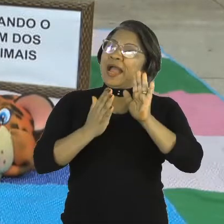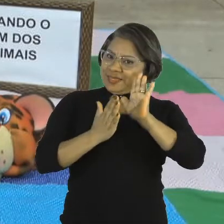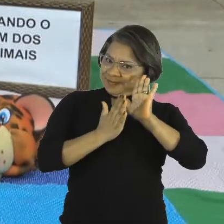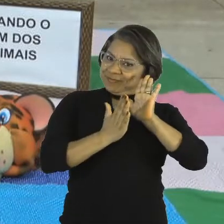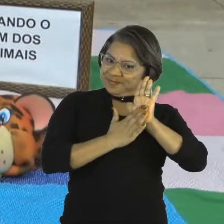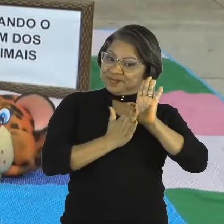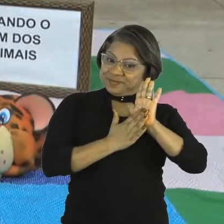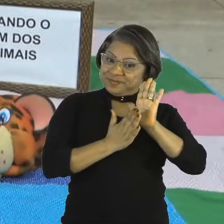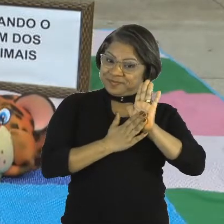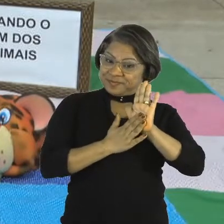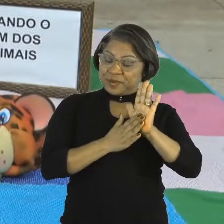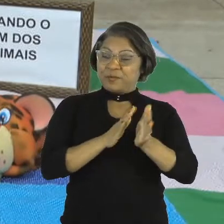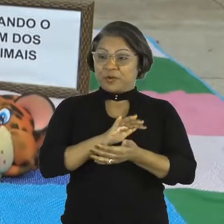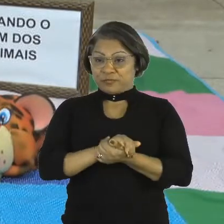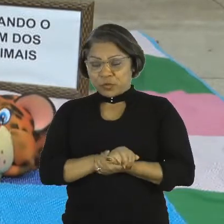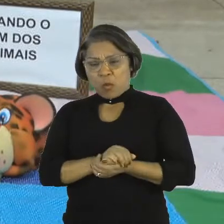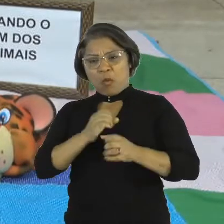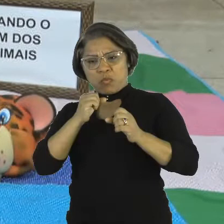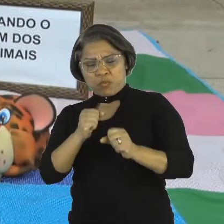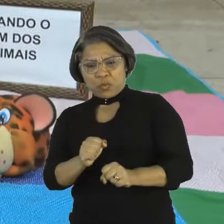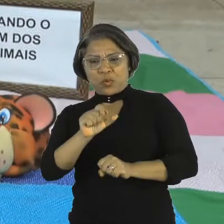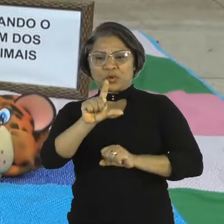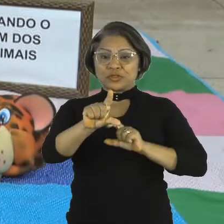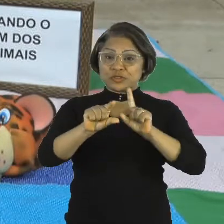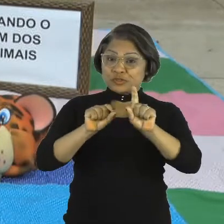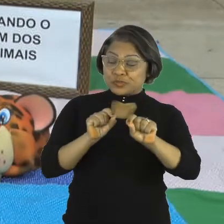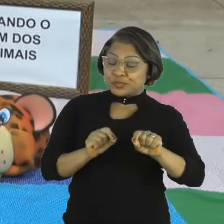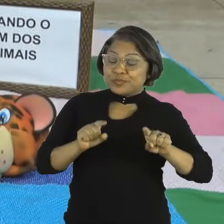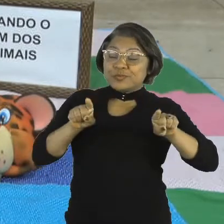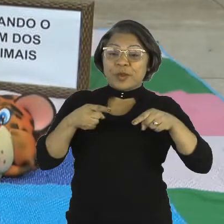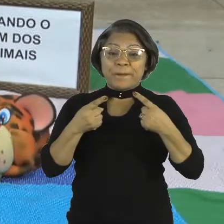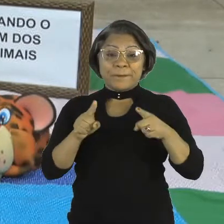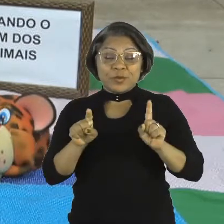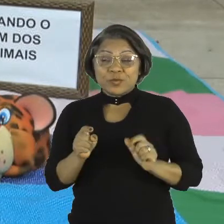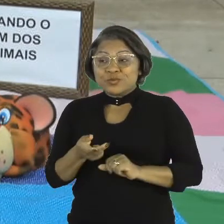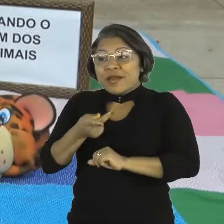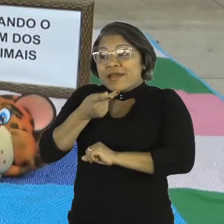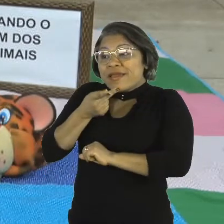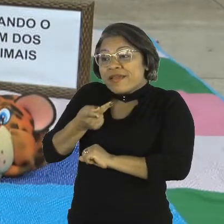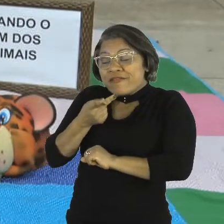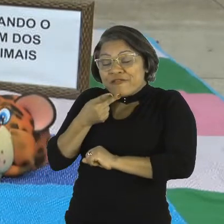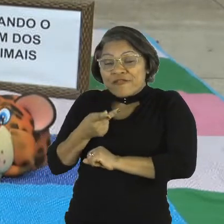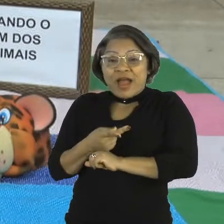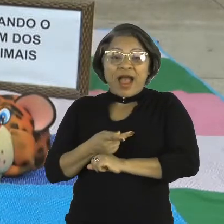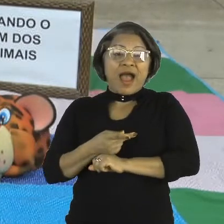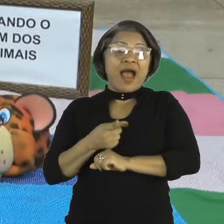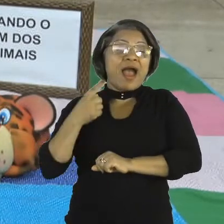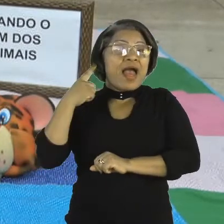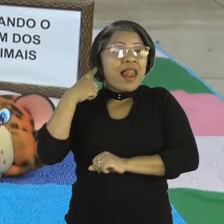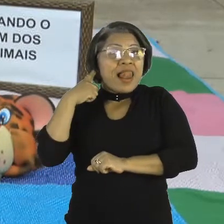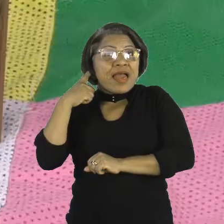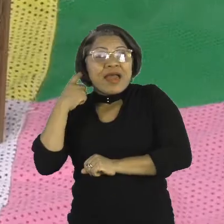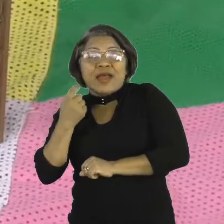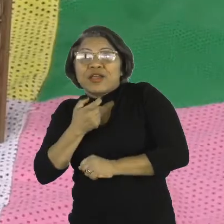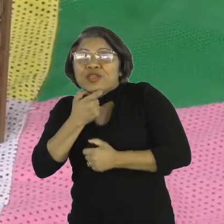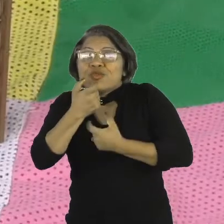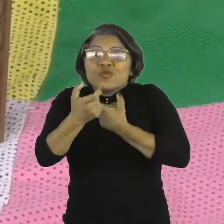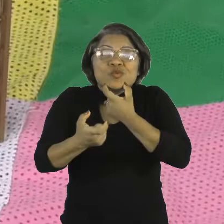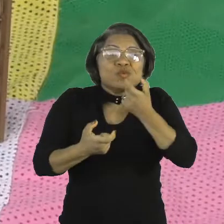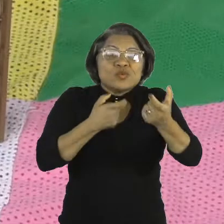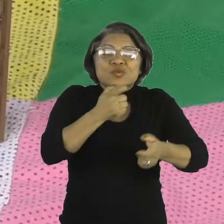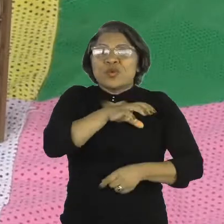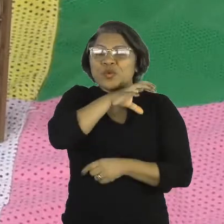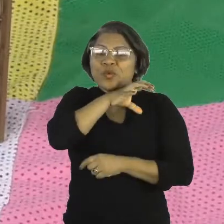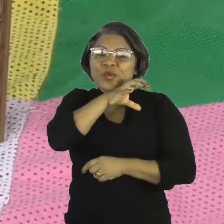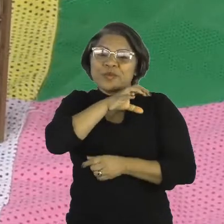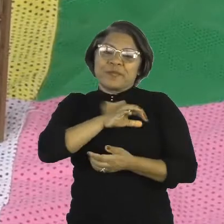proposta, você pode estar escolhendo uma música que fala do som dos animais, como essa do Seu Lobato,